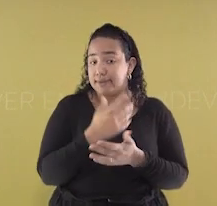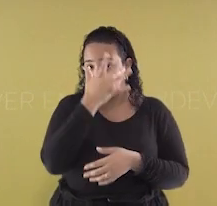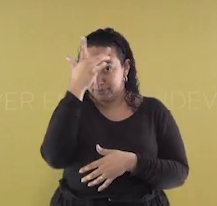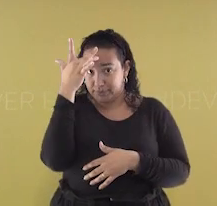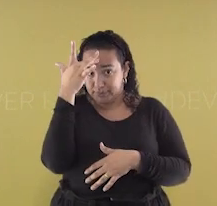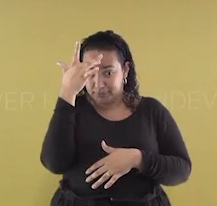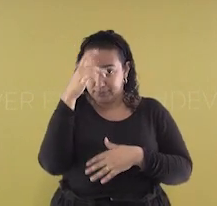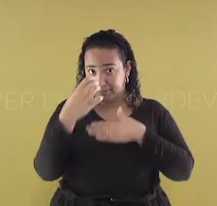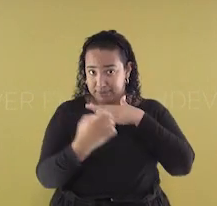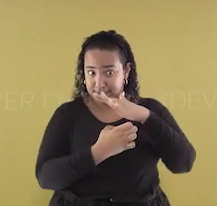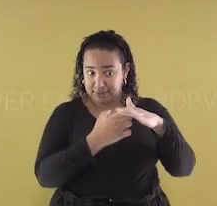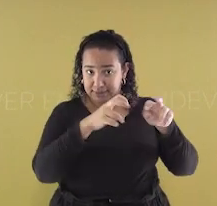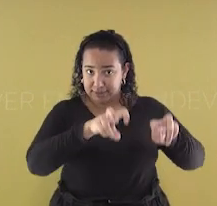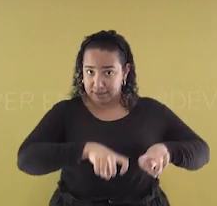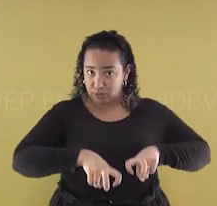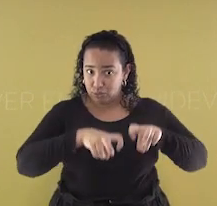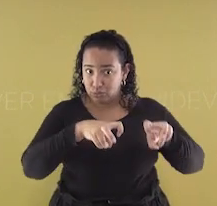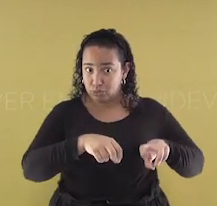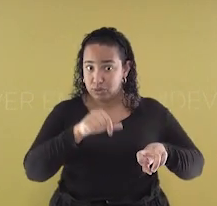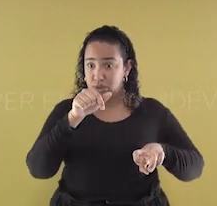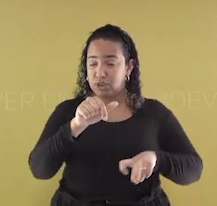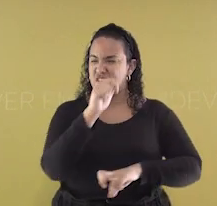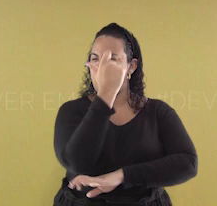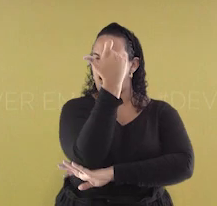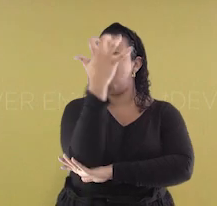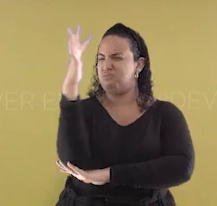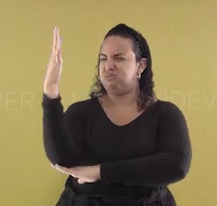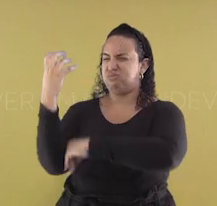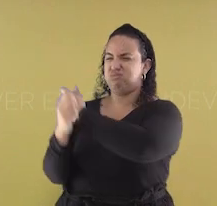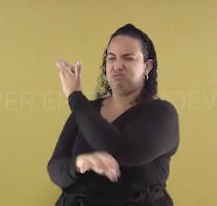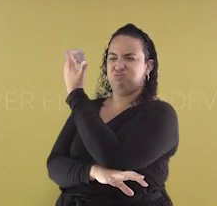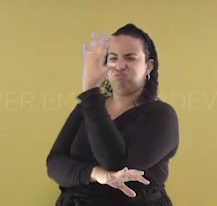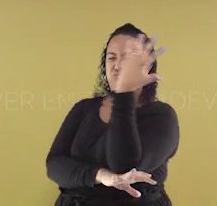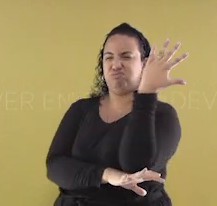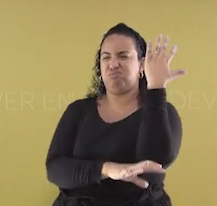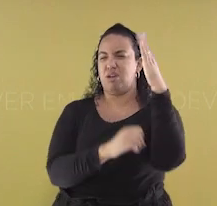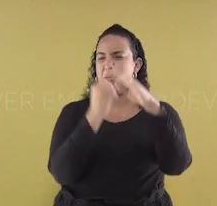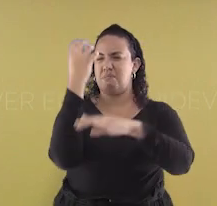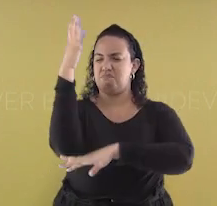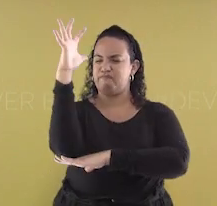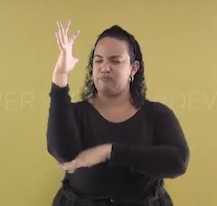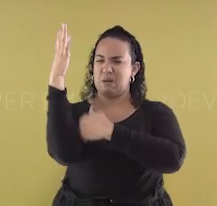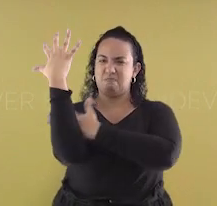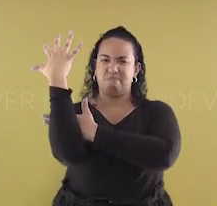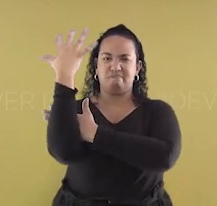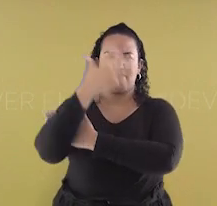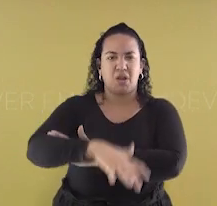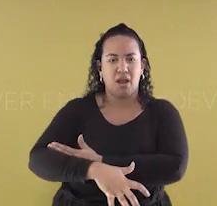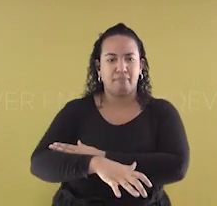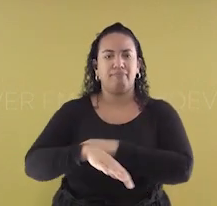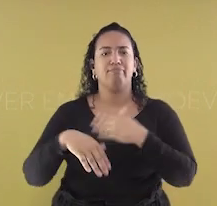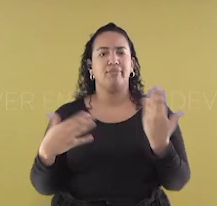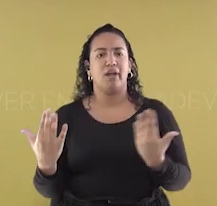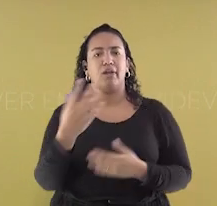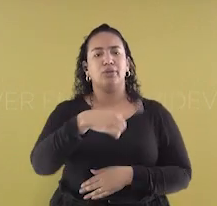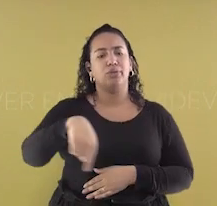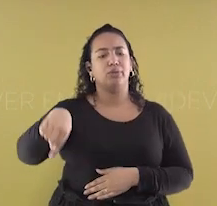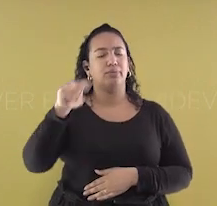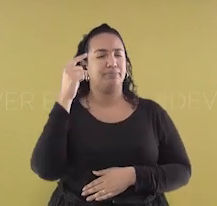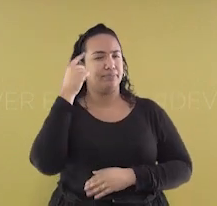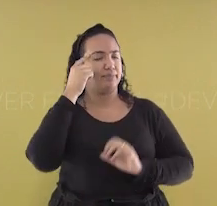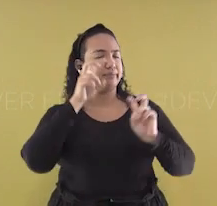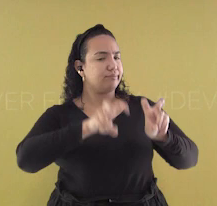várias áreas, abrindo espaço para suas plantações. E aí a gente pode pensar assim, a agricultura é importante para alimentar